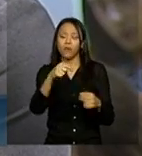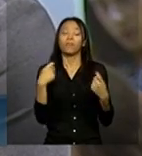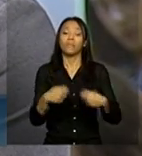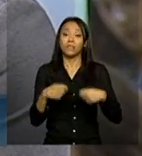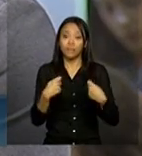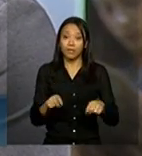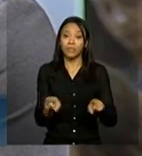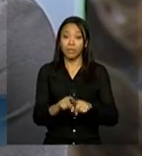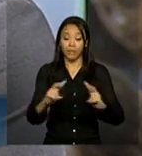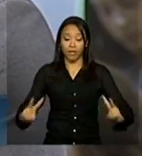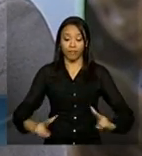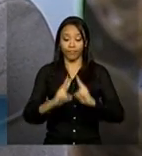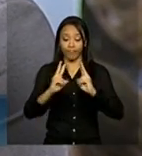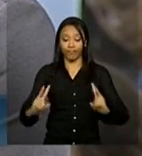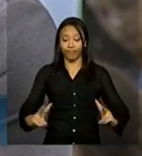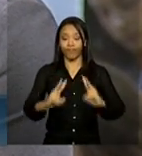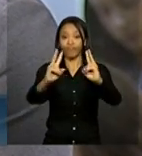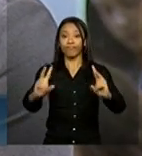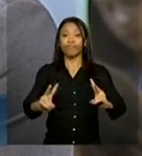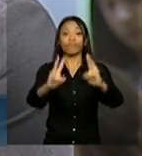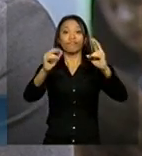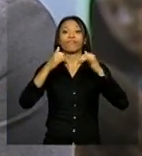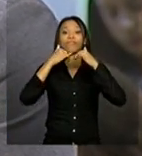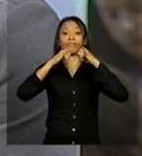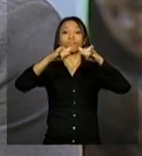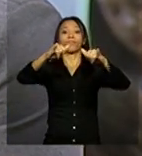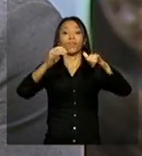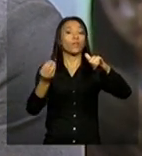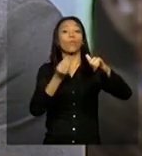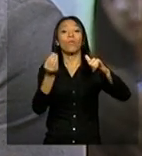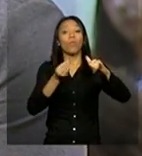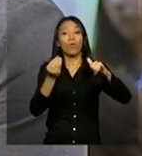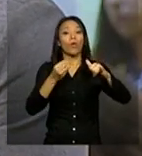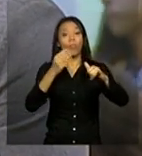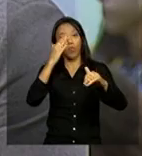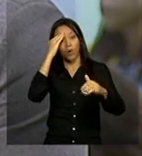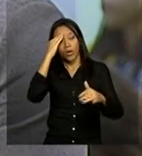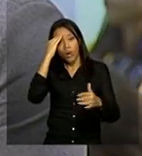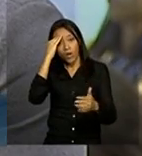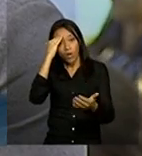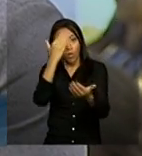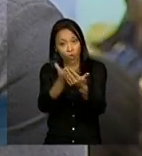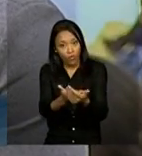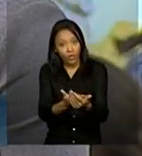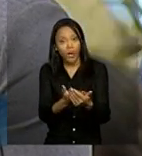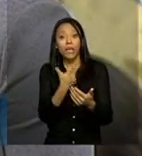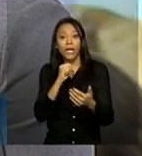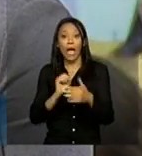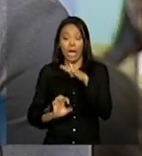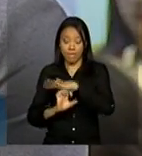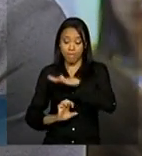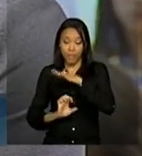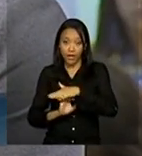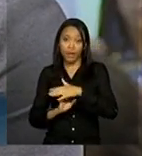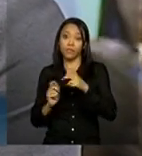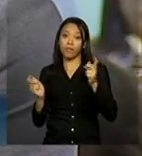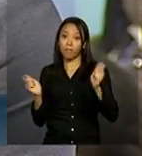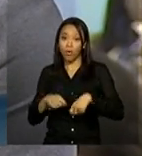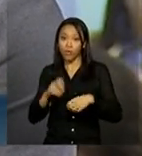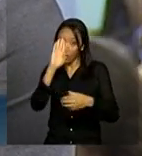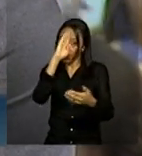redes de transmissão. Queria saber como aumentar a confiança do investidor para que ele compareça mais nesses